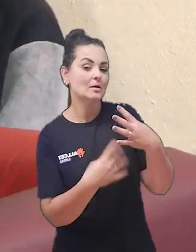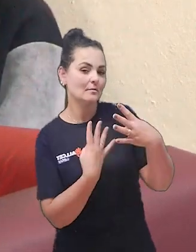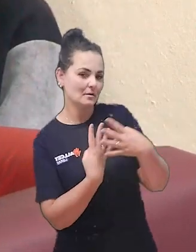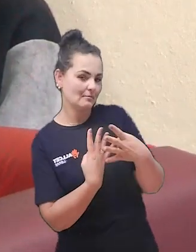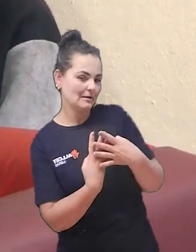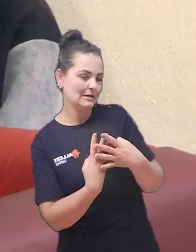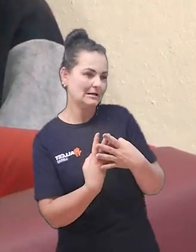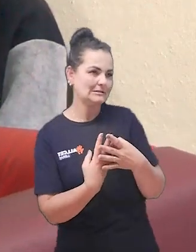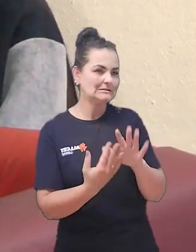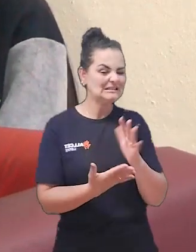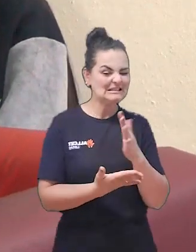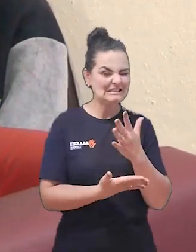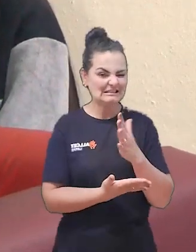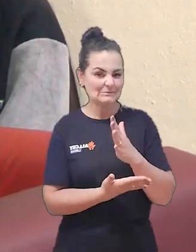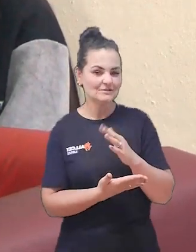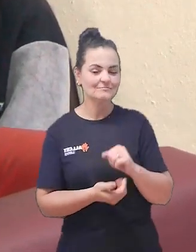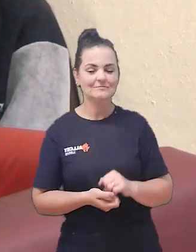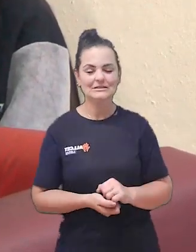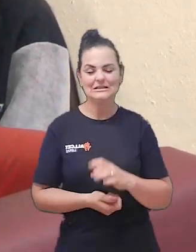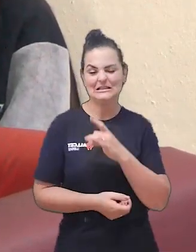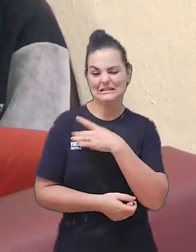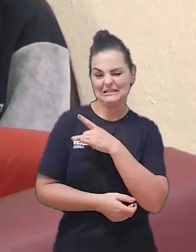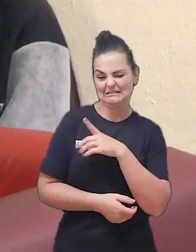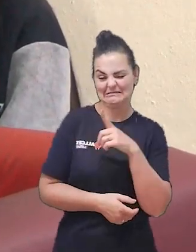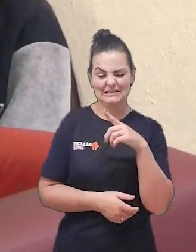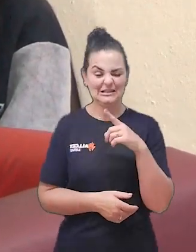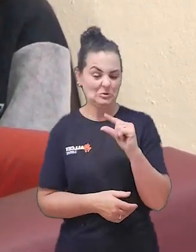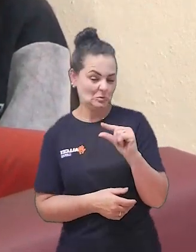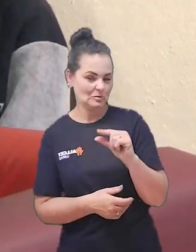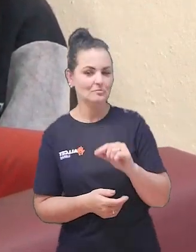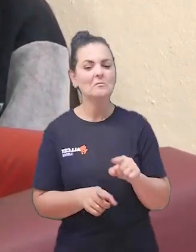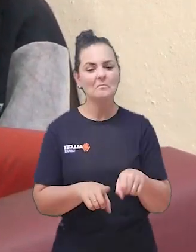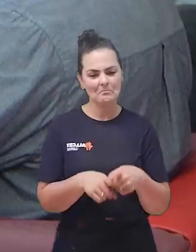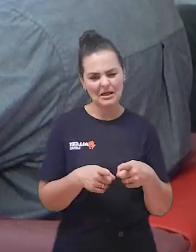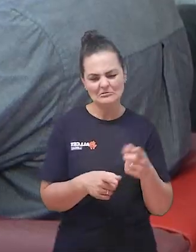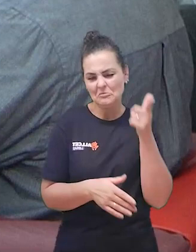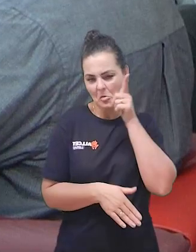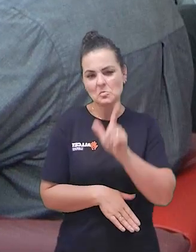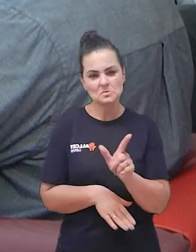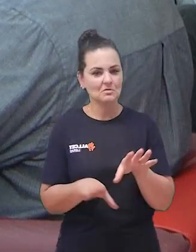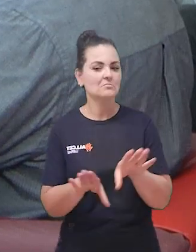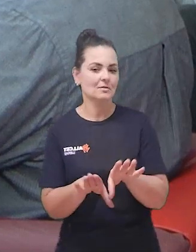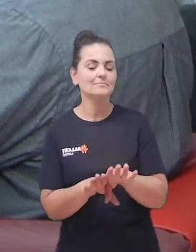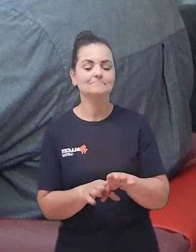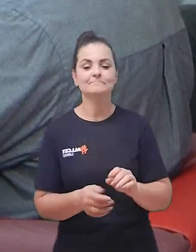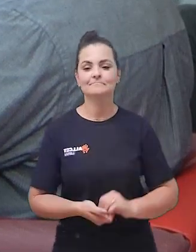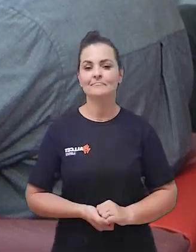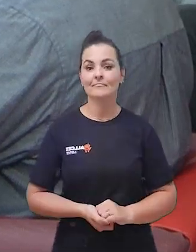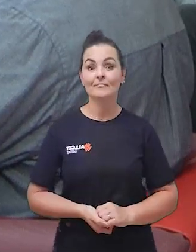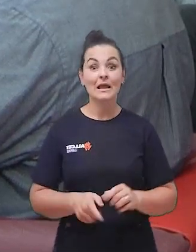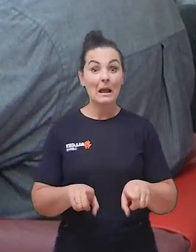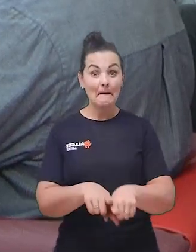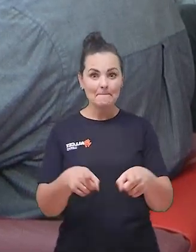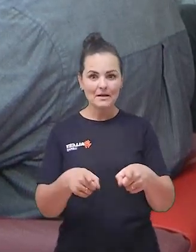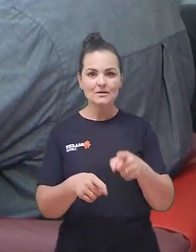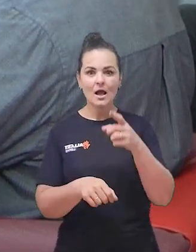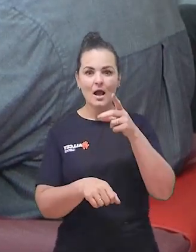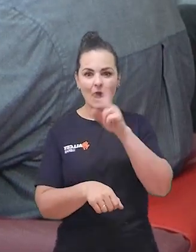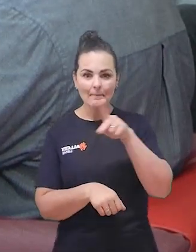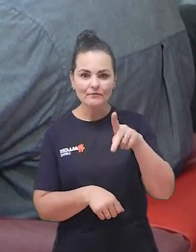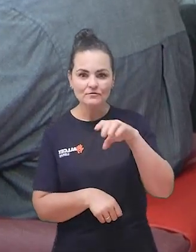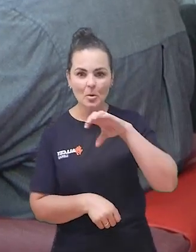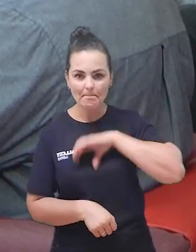assim um aluno, né? E matemática a gente tem um pouco de medo, mas saía bem. Português, ela nunca me deu